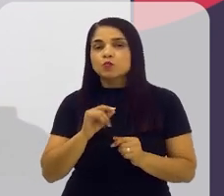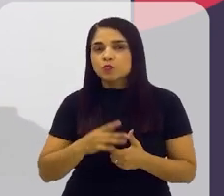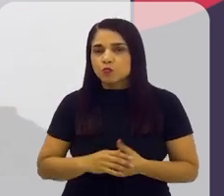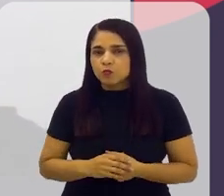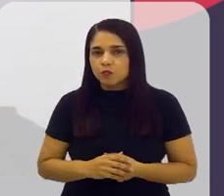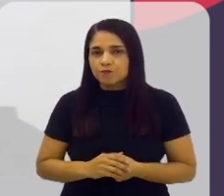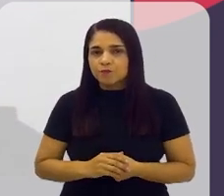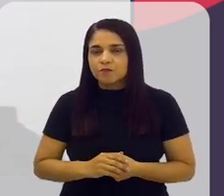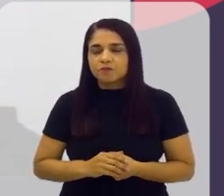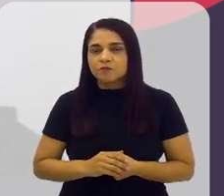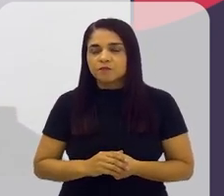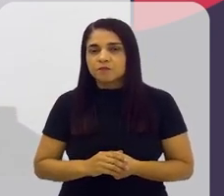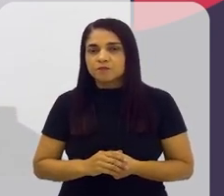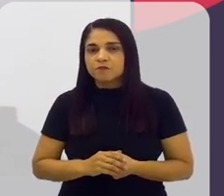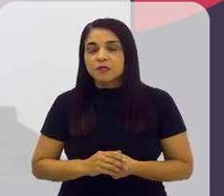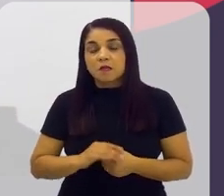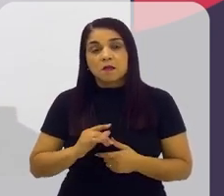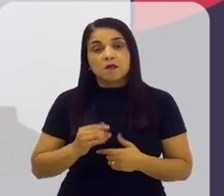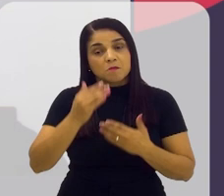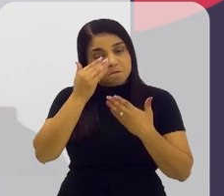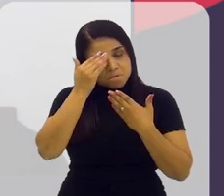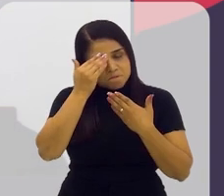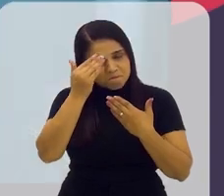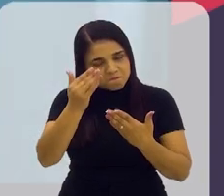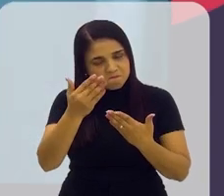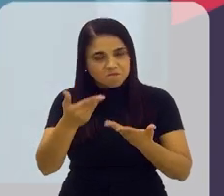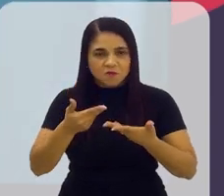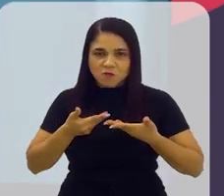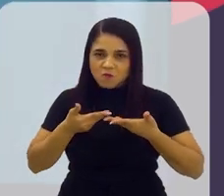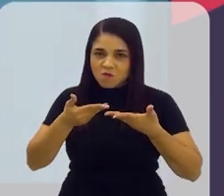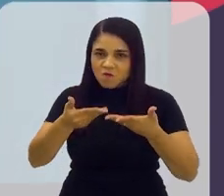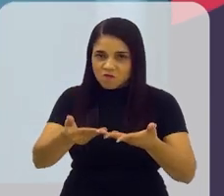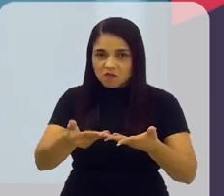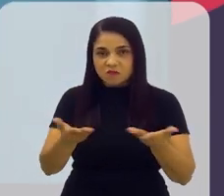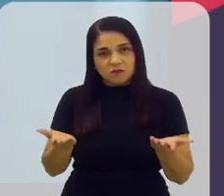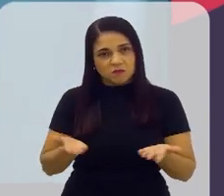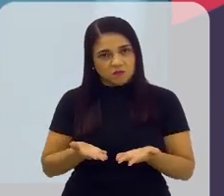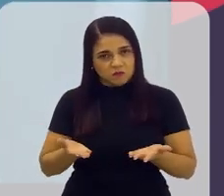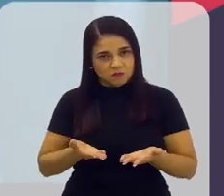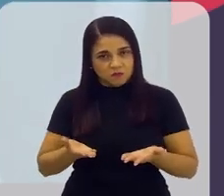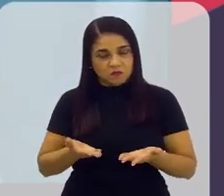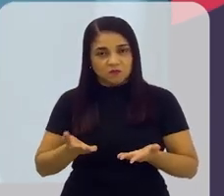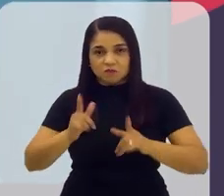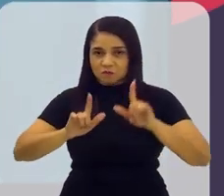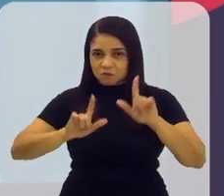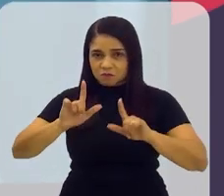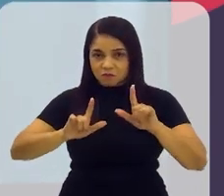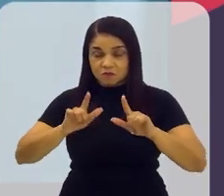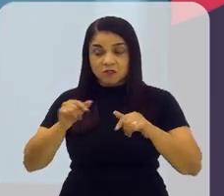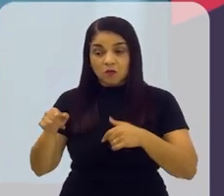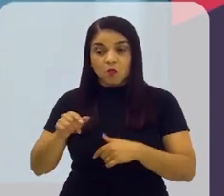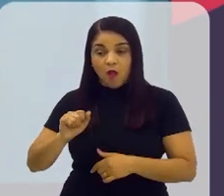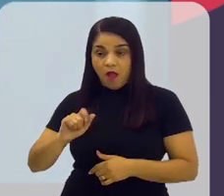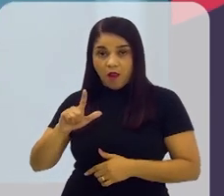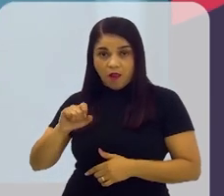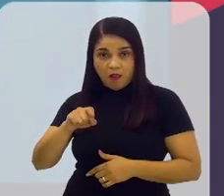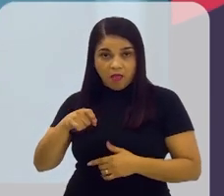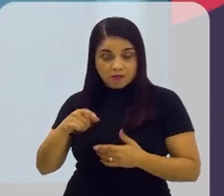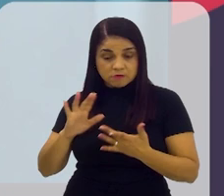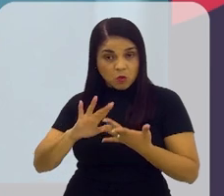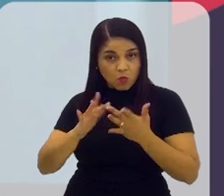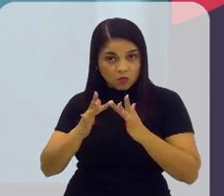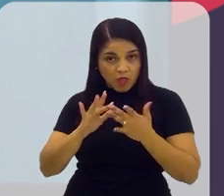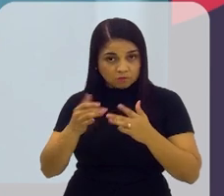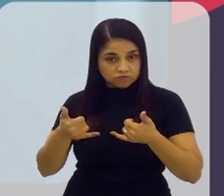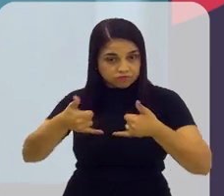fez? Bom, primeiramente eu agradeço o convite de estar aqui. E assim que o Alex entrou em contato